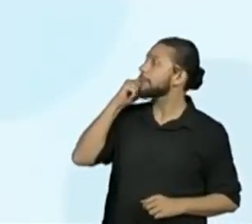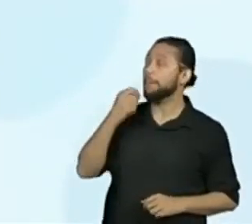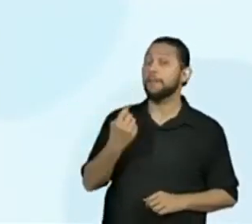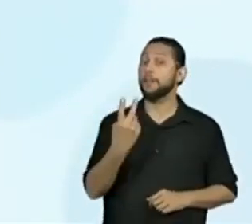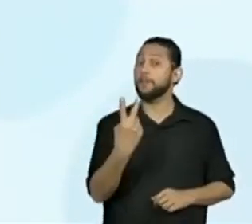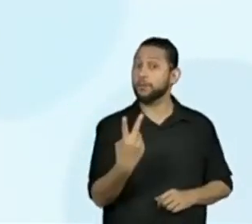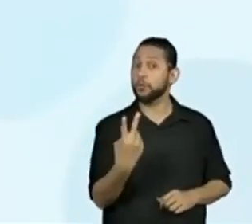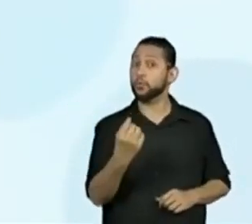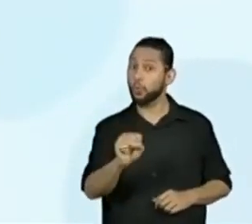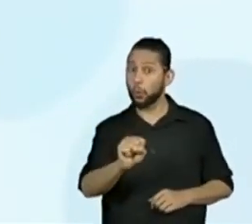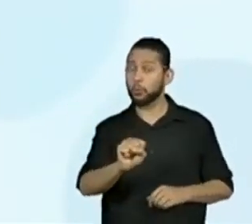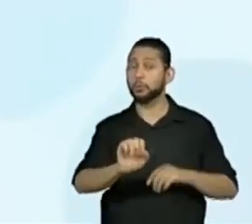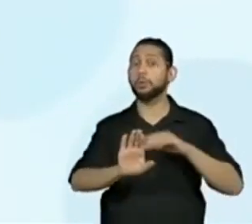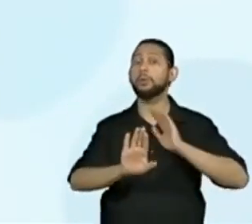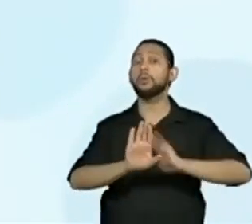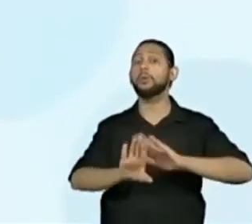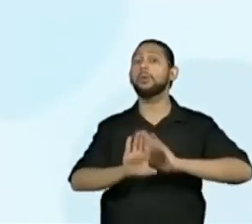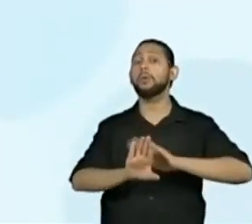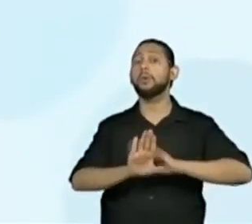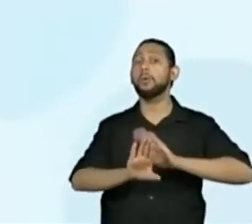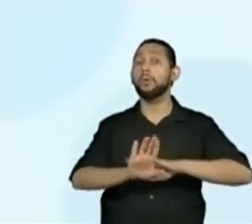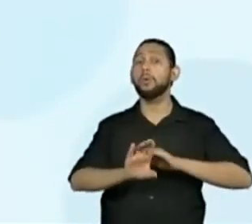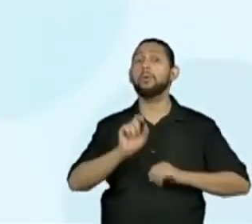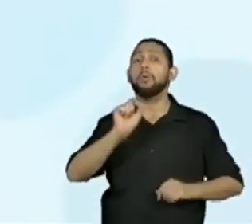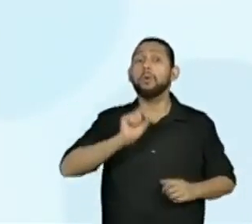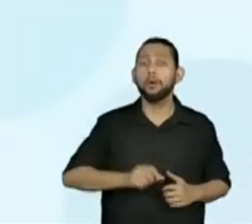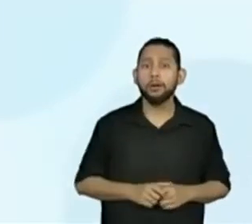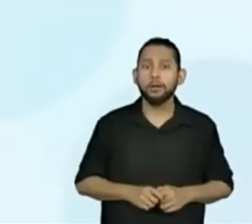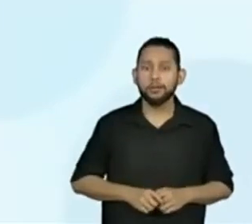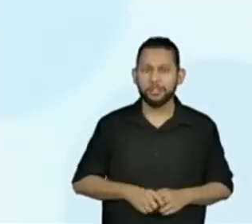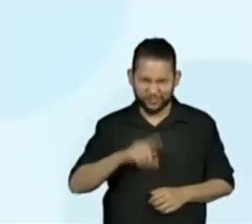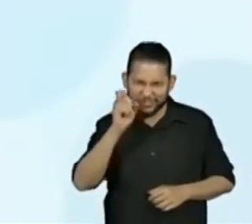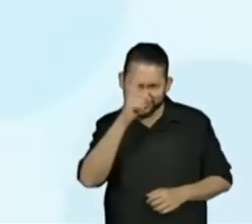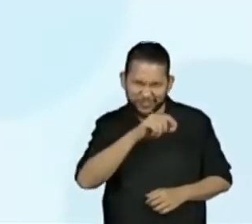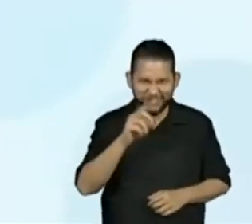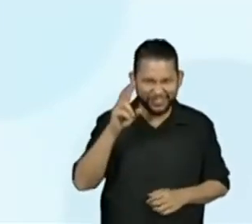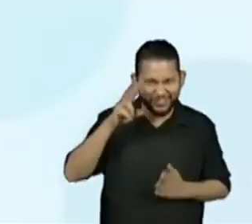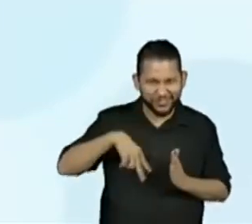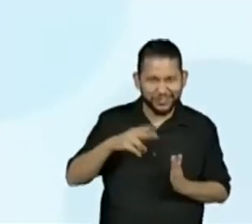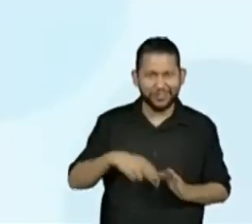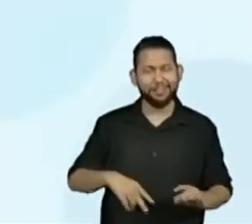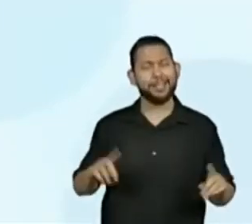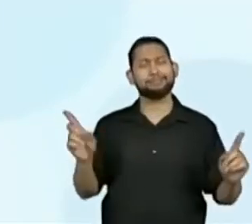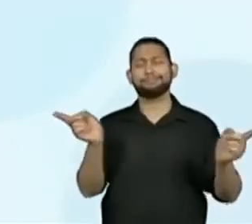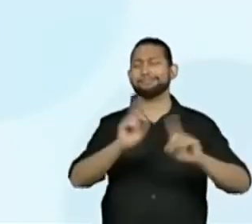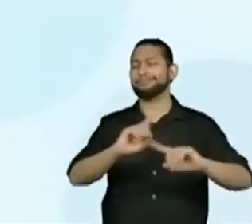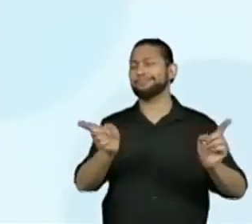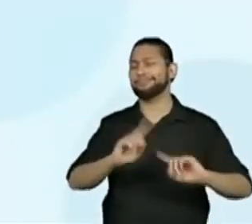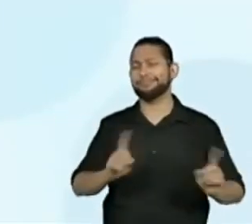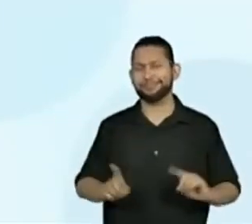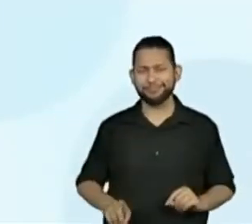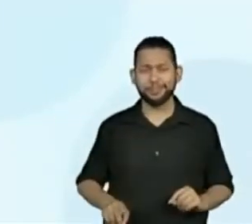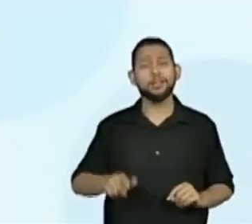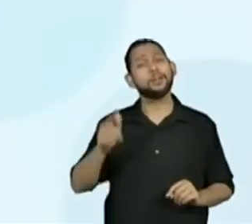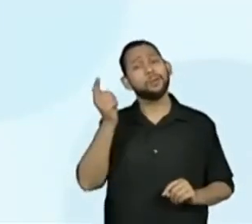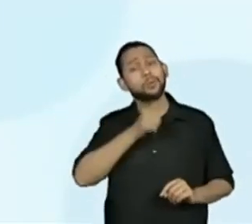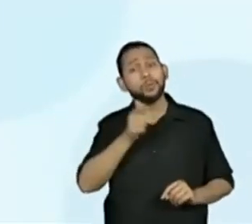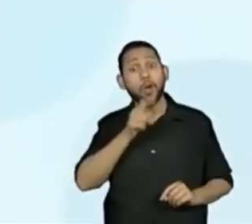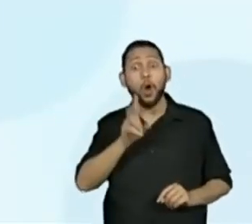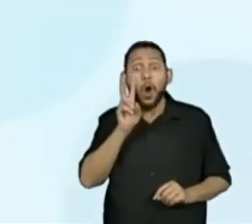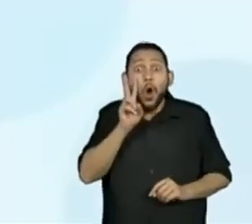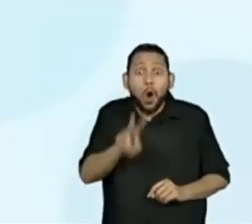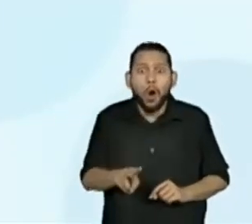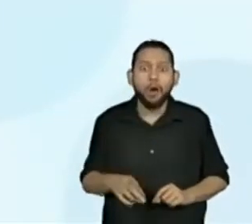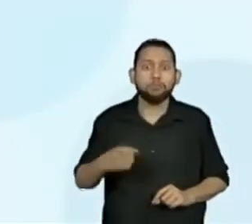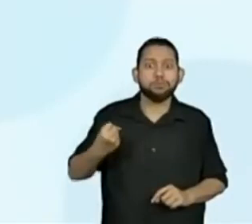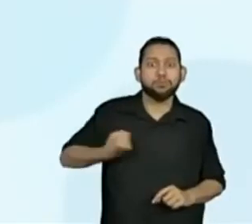número? Para quem ainda acha esse número desafiador para ler, né, olhando assim, não consegue lembrar o nome de